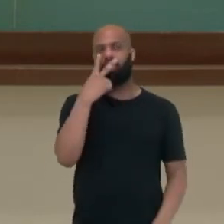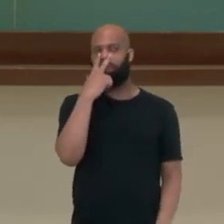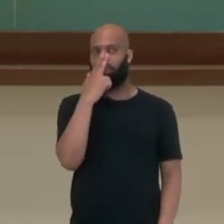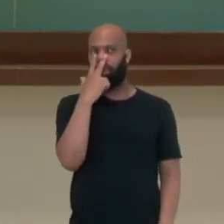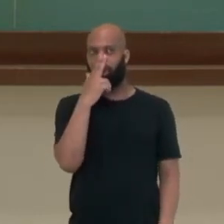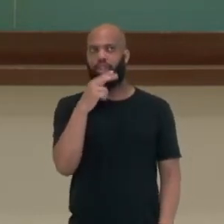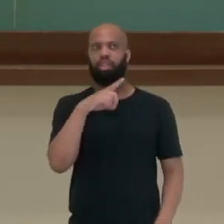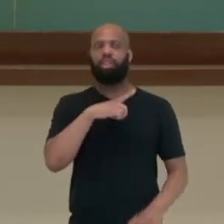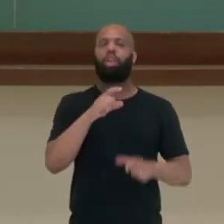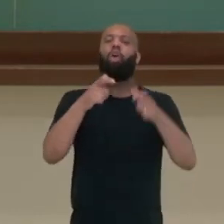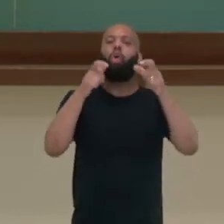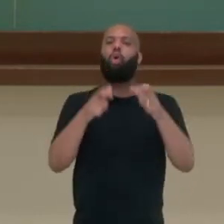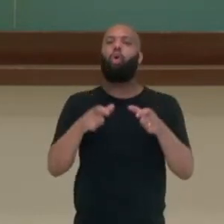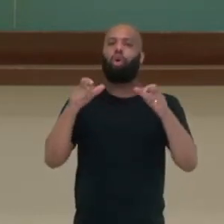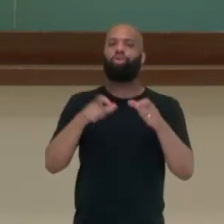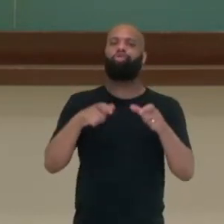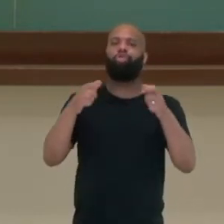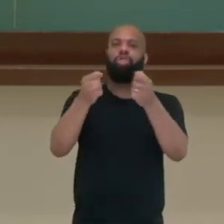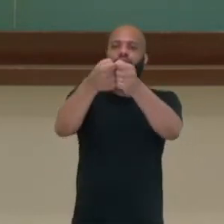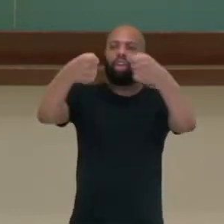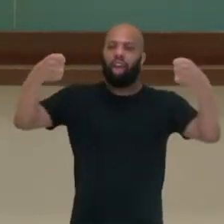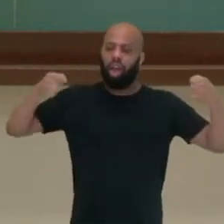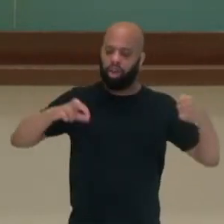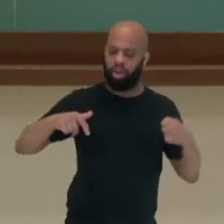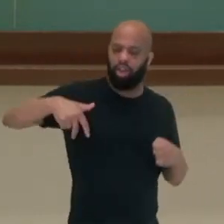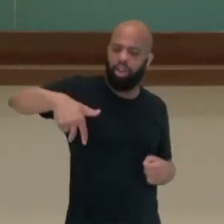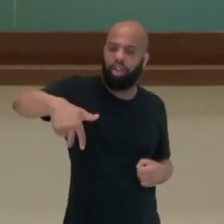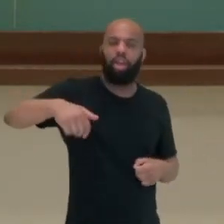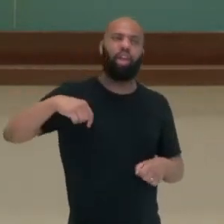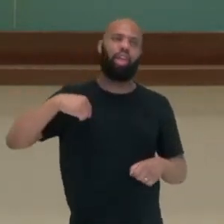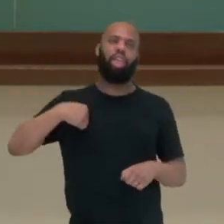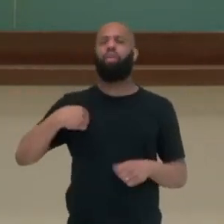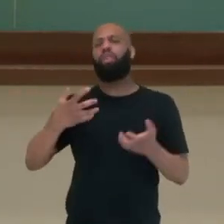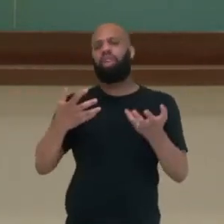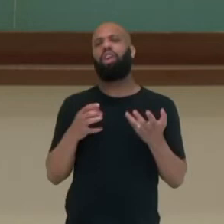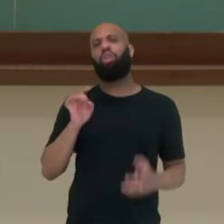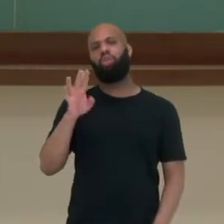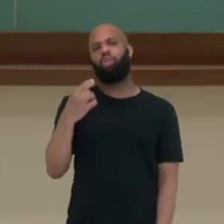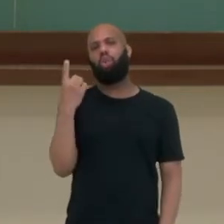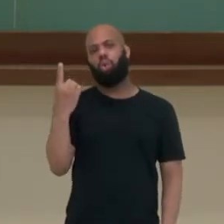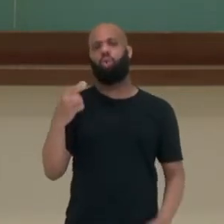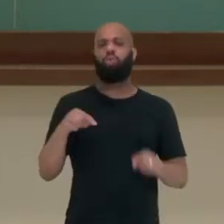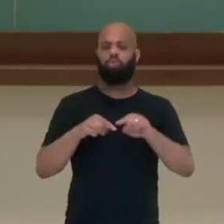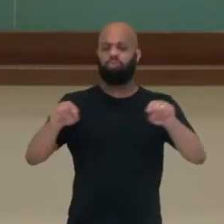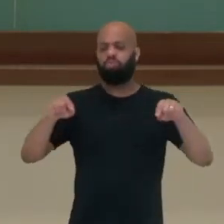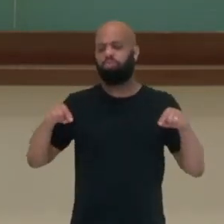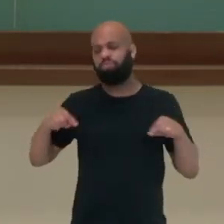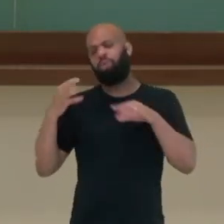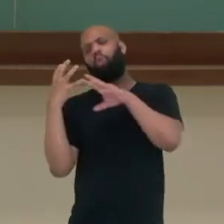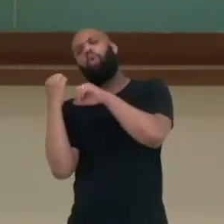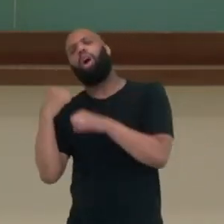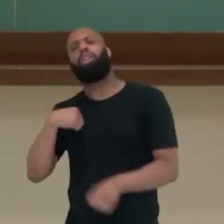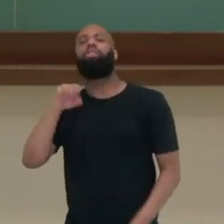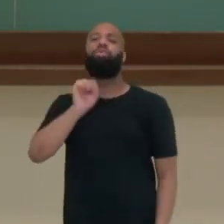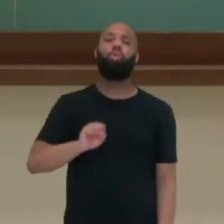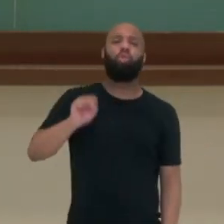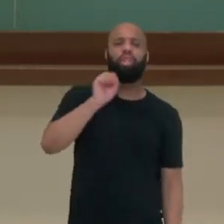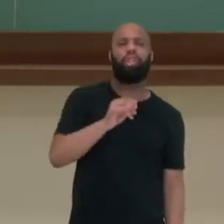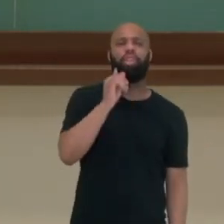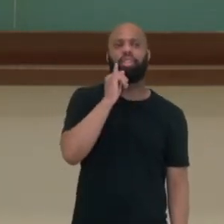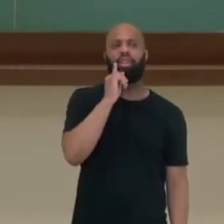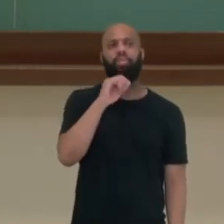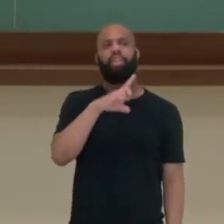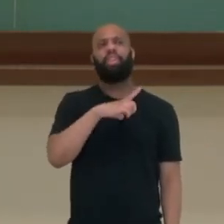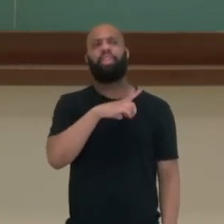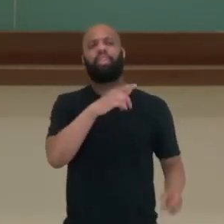2 varandas ou às vezes um quarto. Eu sou um cara que sou solteiro, então eu quero não quero 2 quartos, eu quero um quarto. Quando chegar uma visita a gente